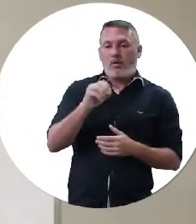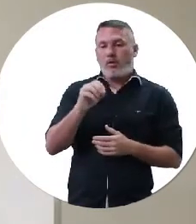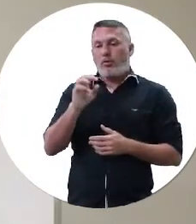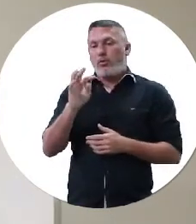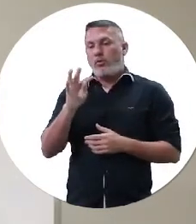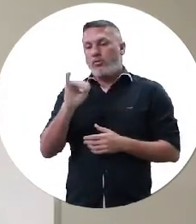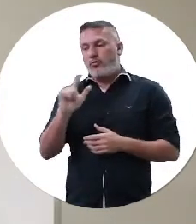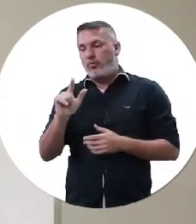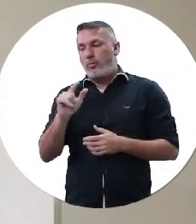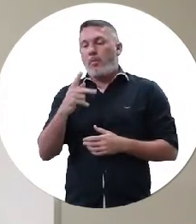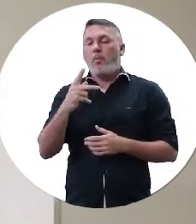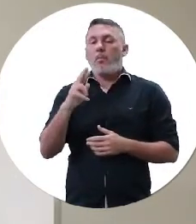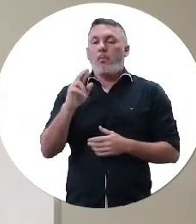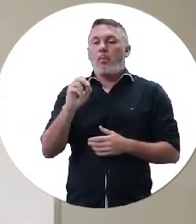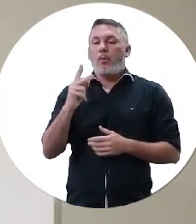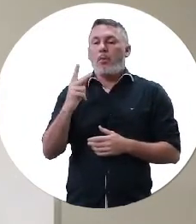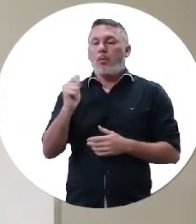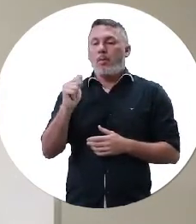N-metil, propanoamina.